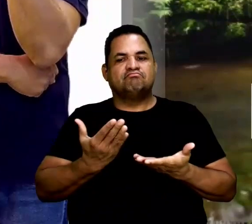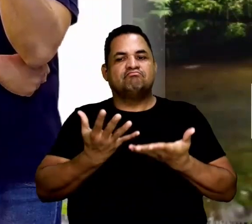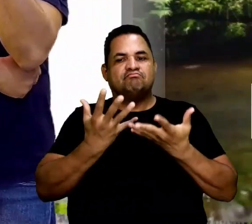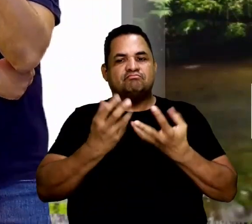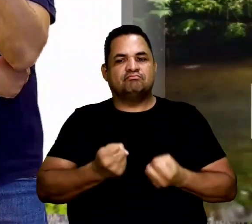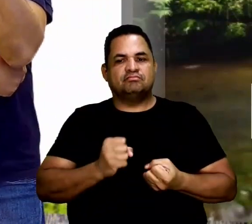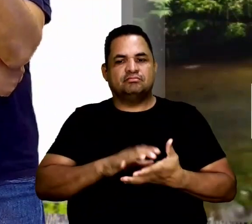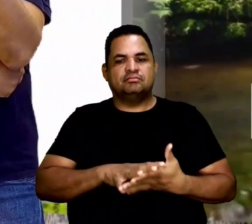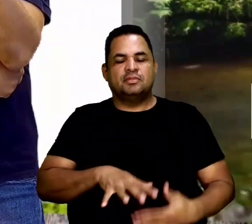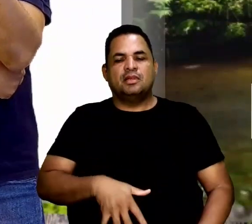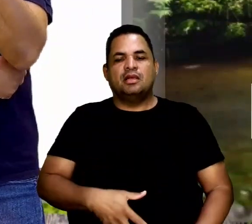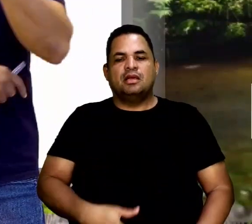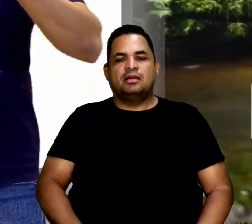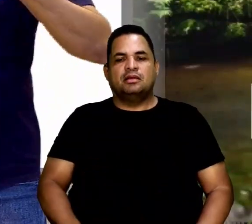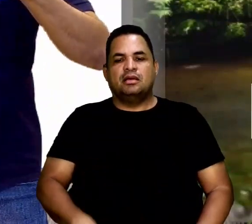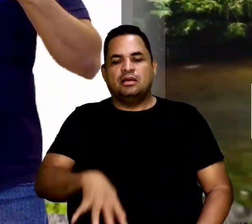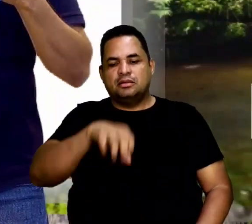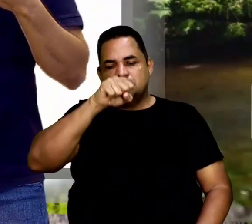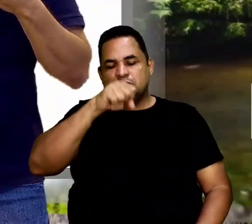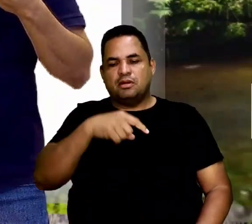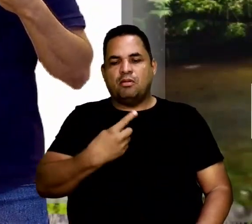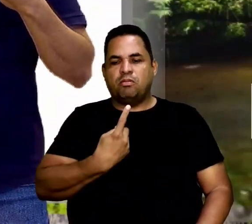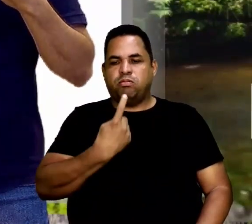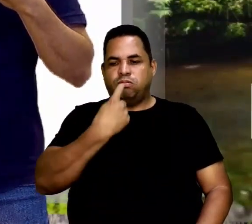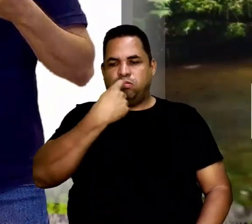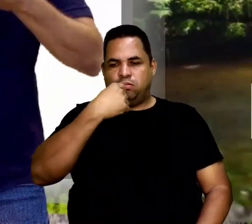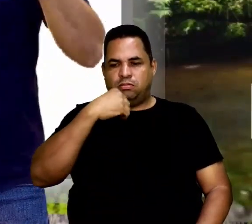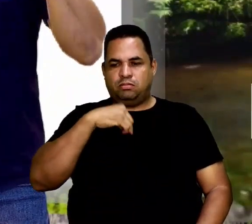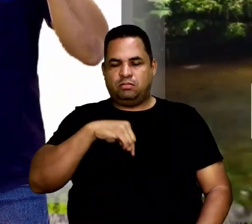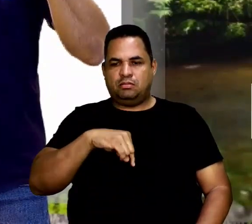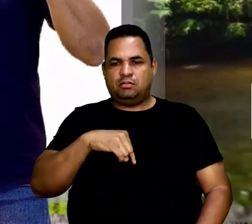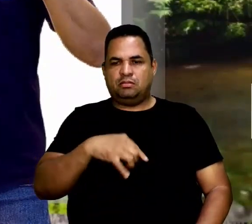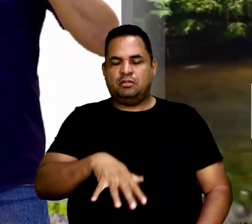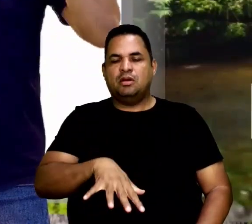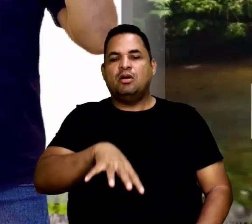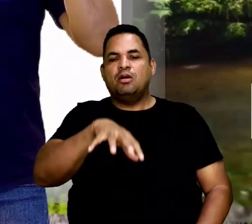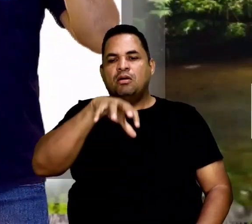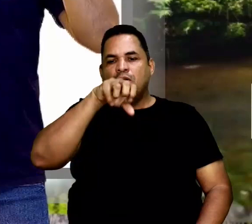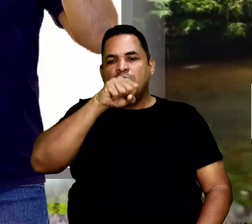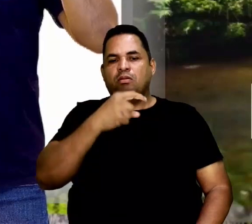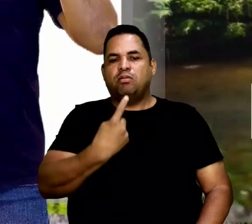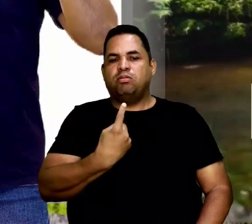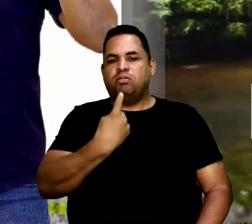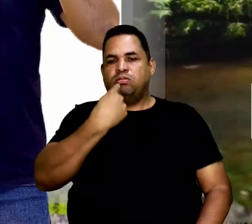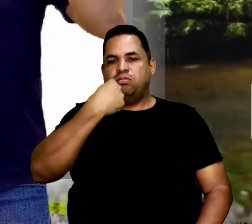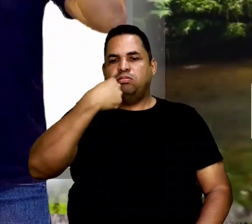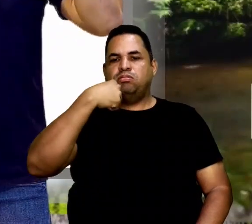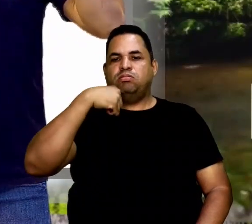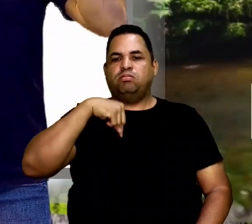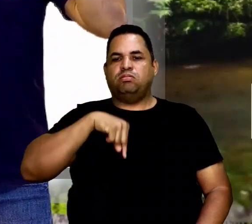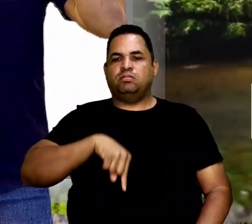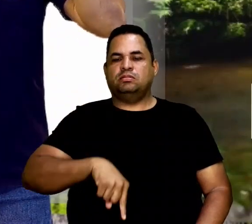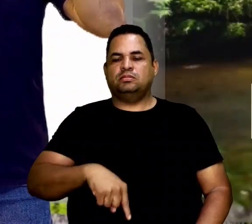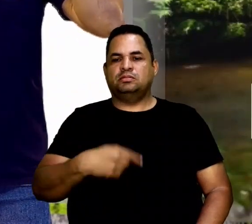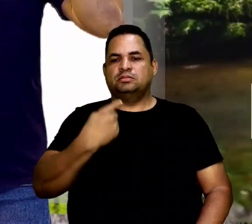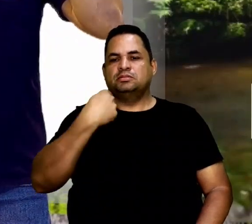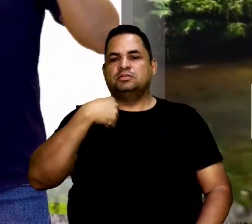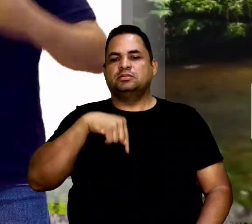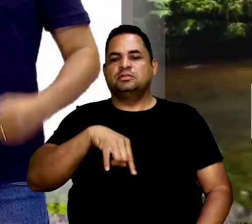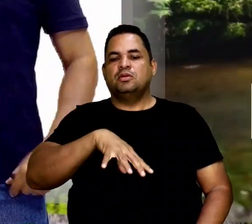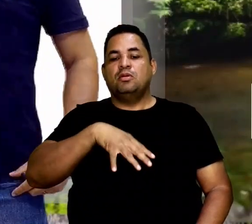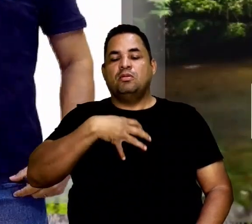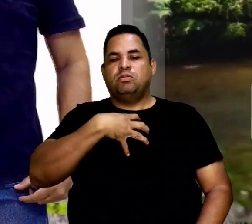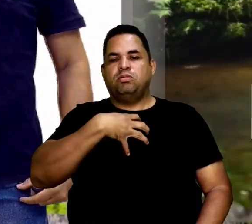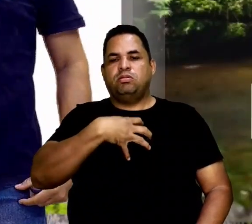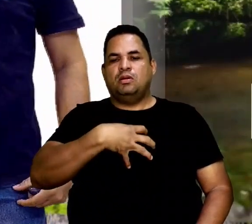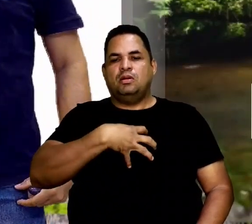respiração bucal, ela faz com que o ar passe direto digamos assim, para o trato respiratório.